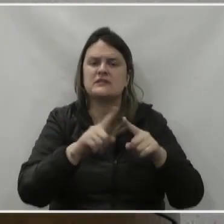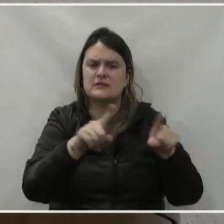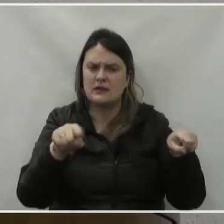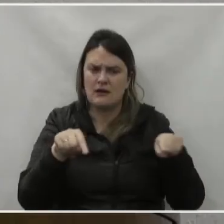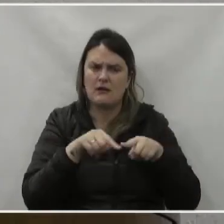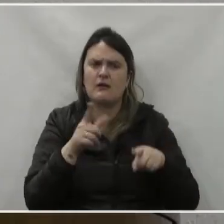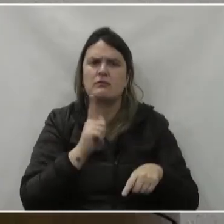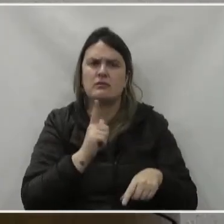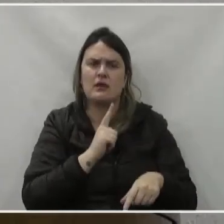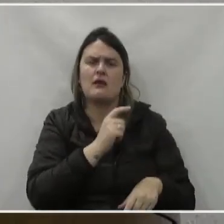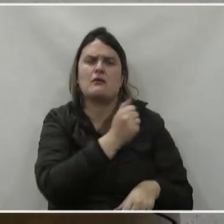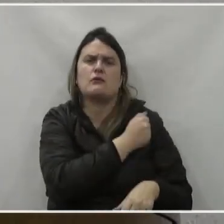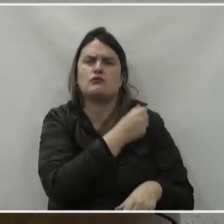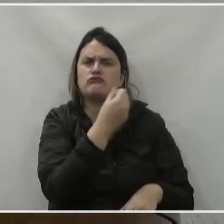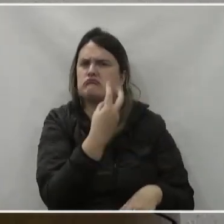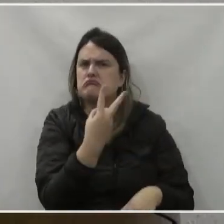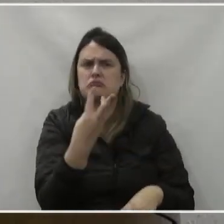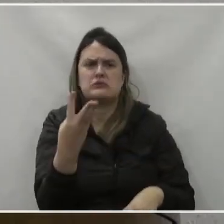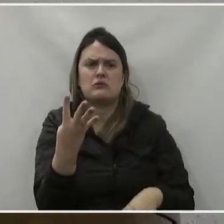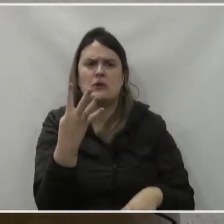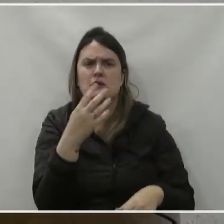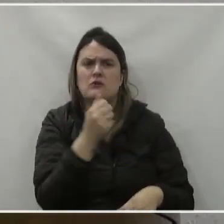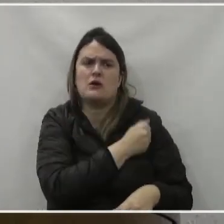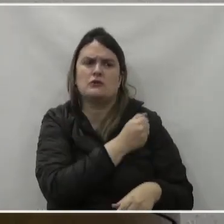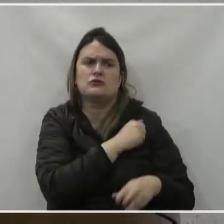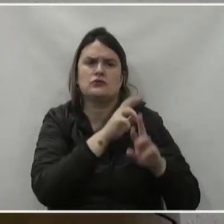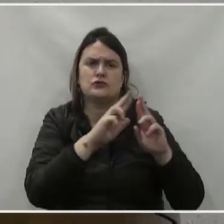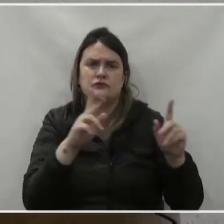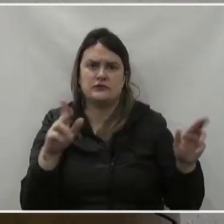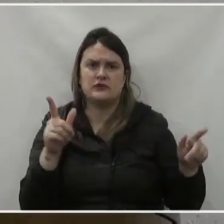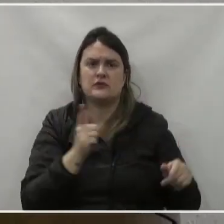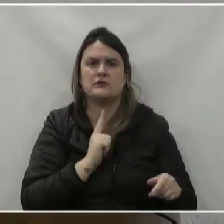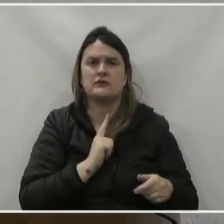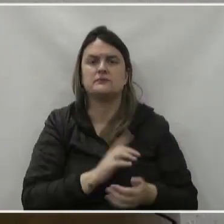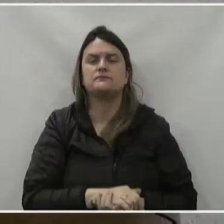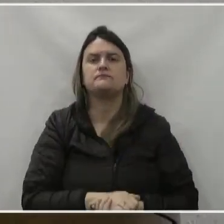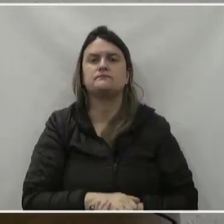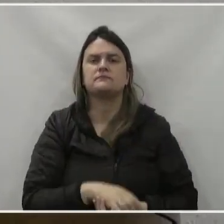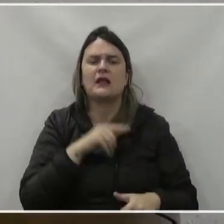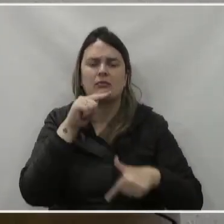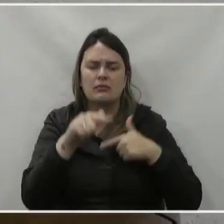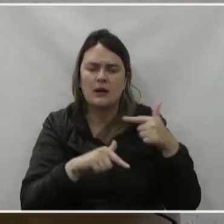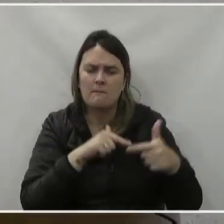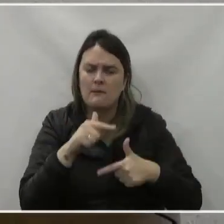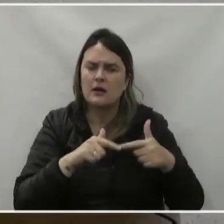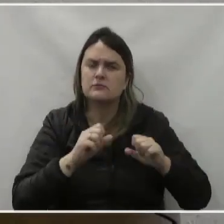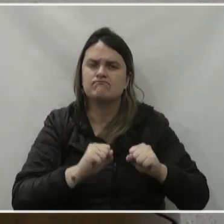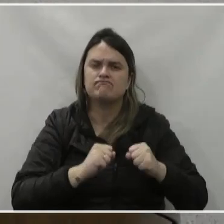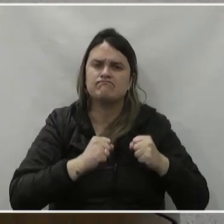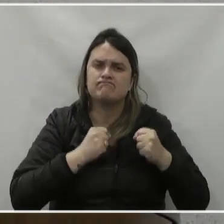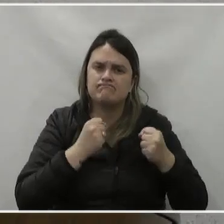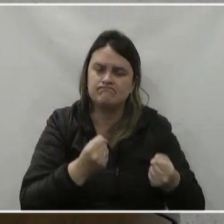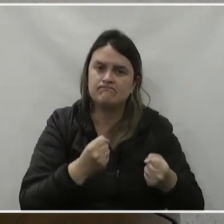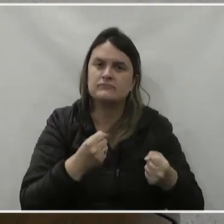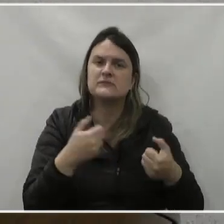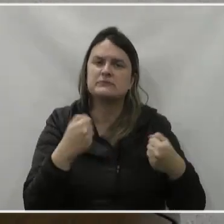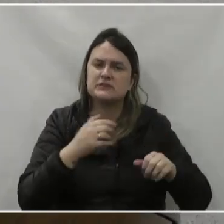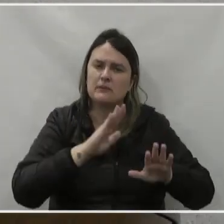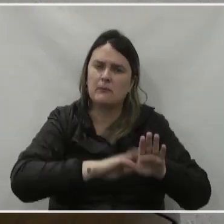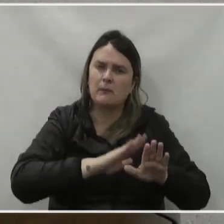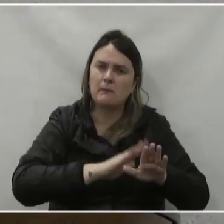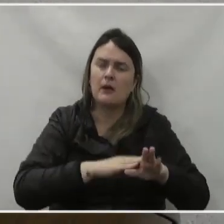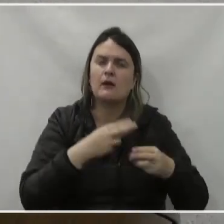tem 2, 3 ou 4 alunos atípicos. É um trabalho de grande dedicação, que exige